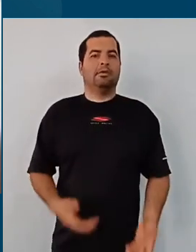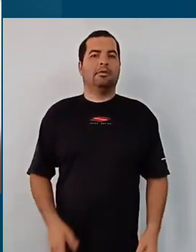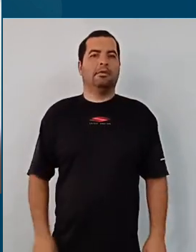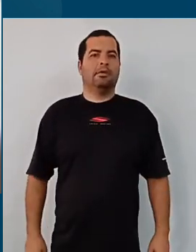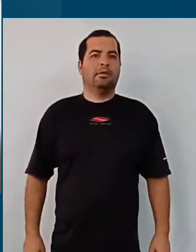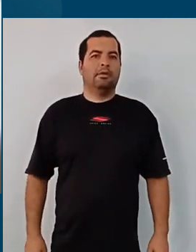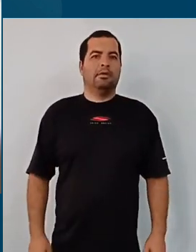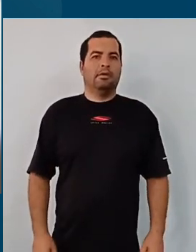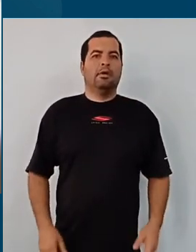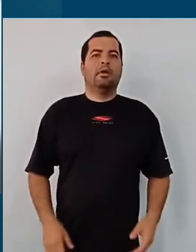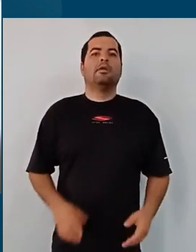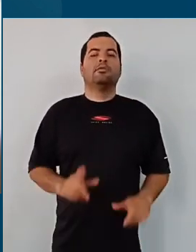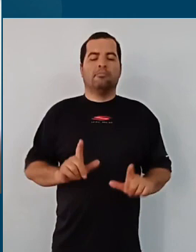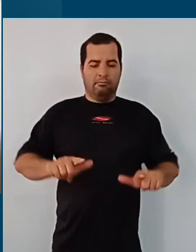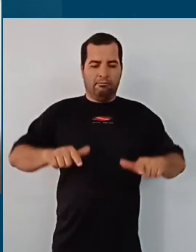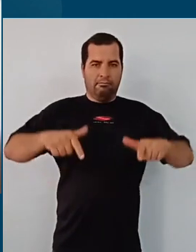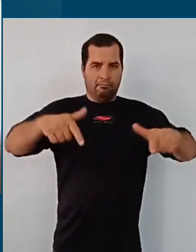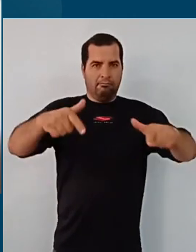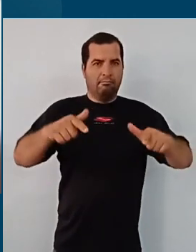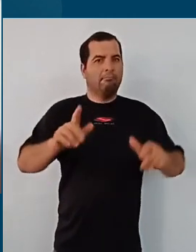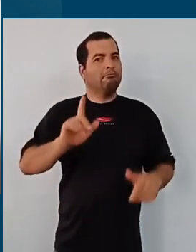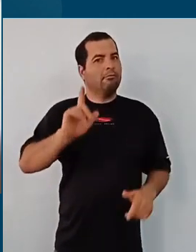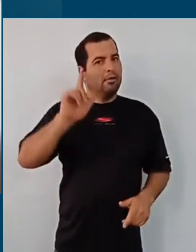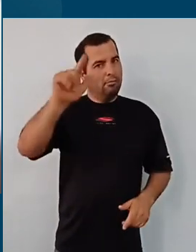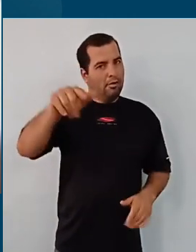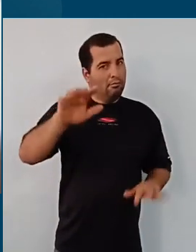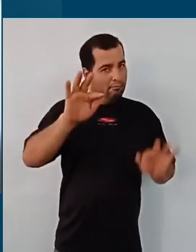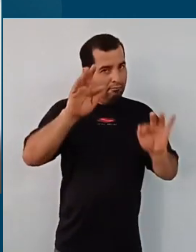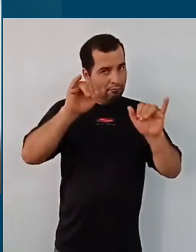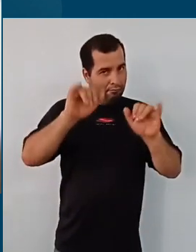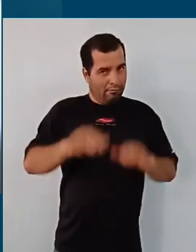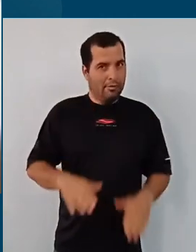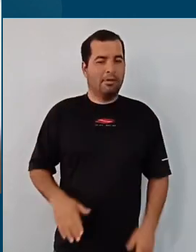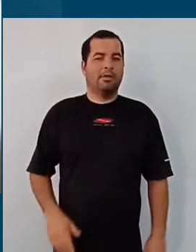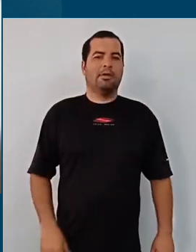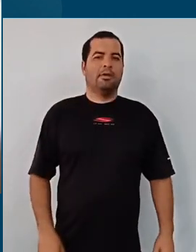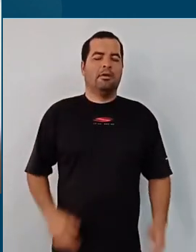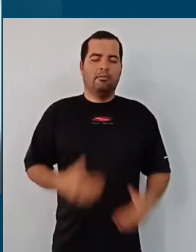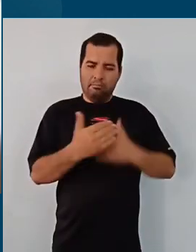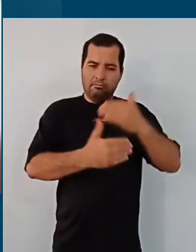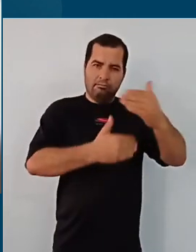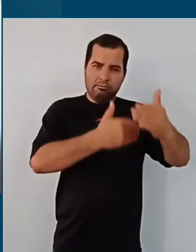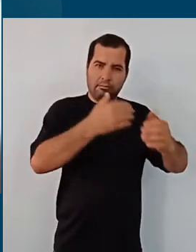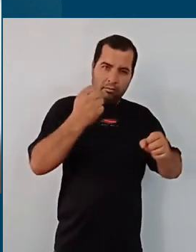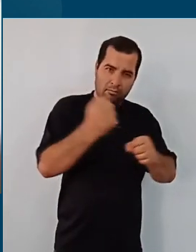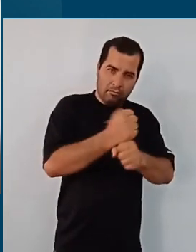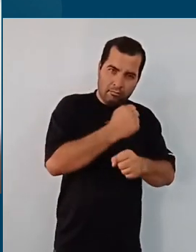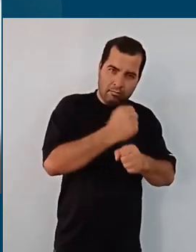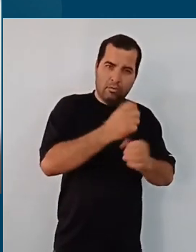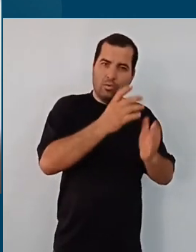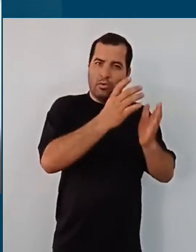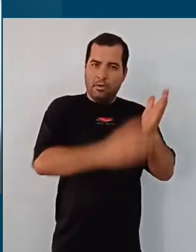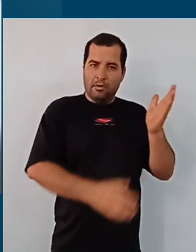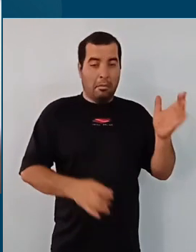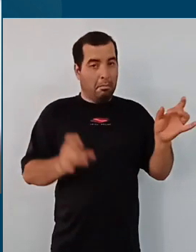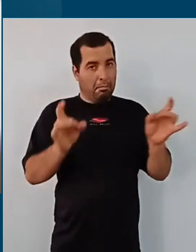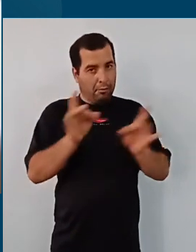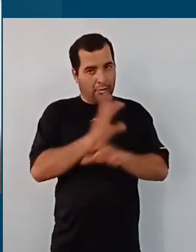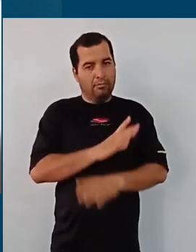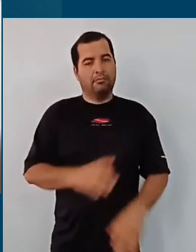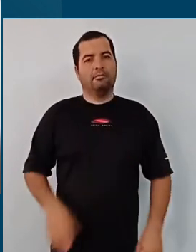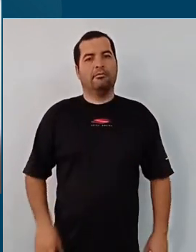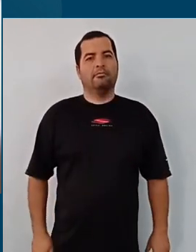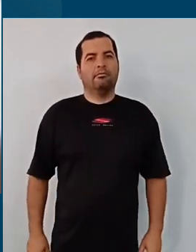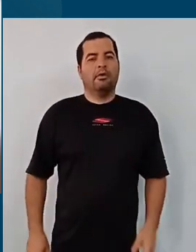Lembramos também que os certificados, eles só serão emitidos ao final do processo de construção do currículo. Em nome